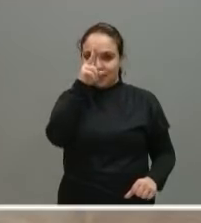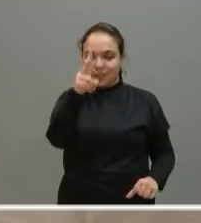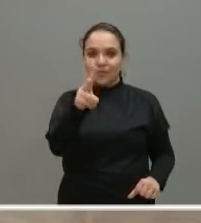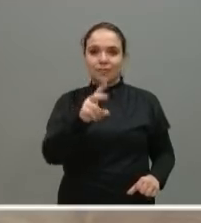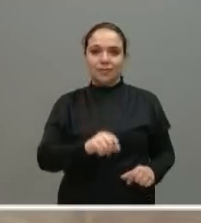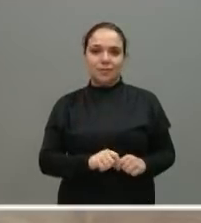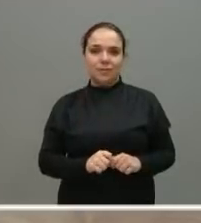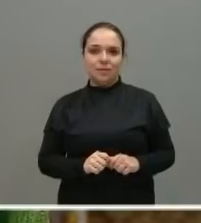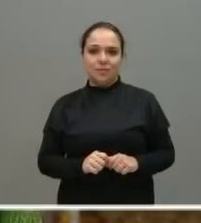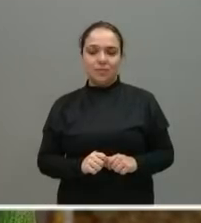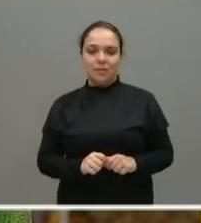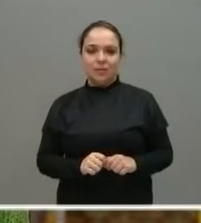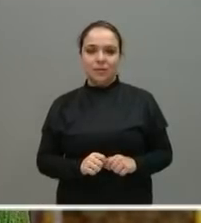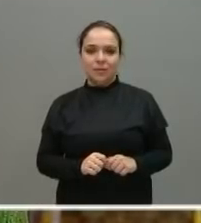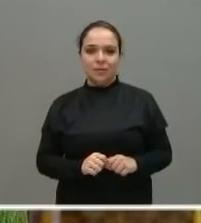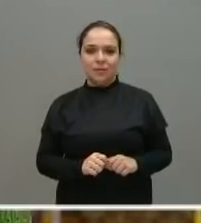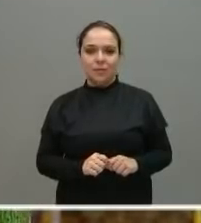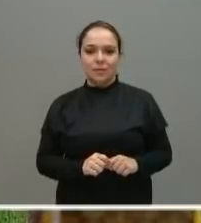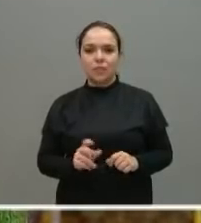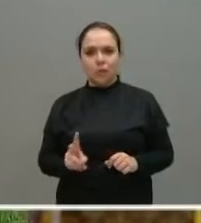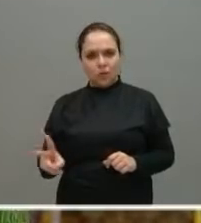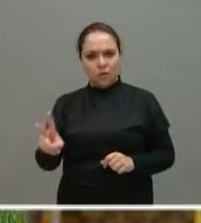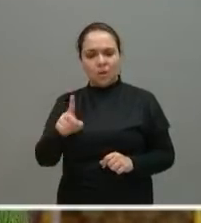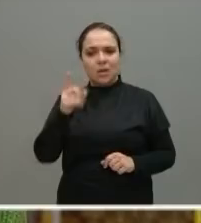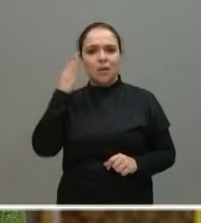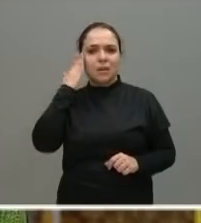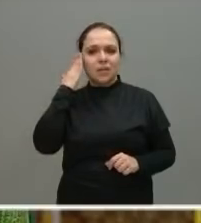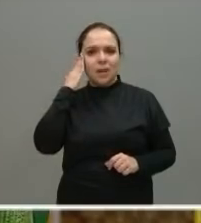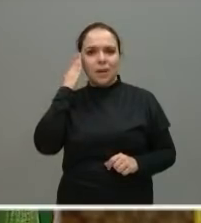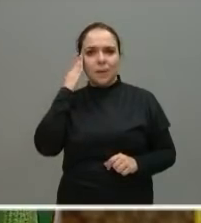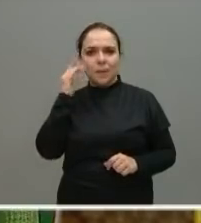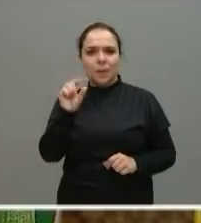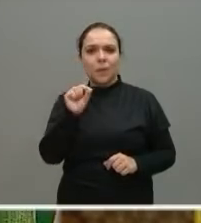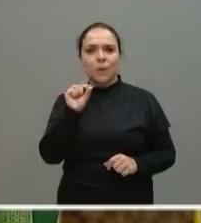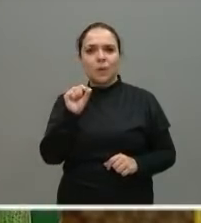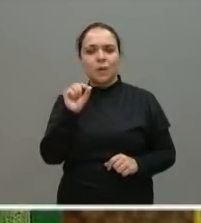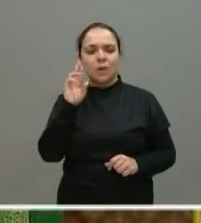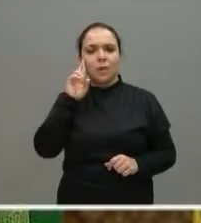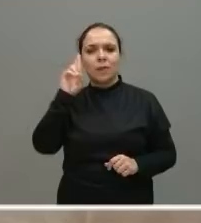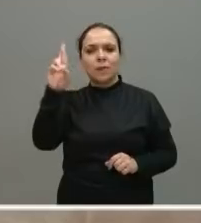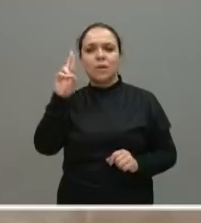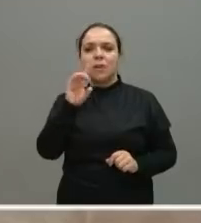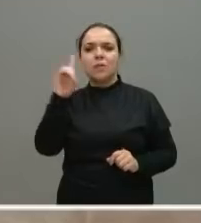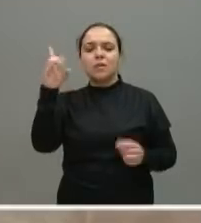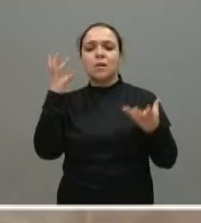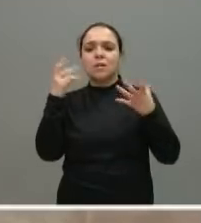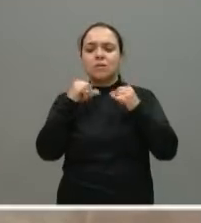Antes de continuar, nós sabemos qual é a mensagem do Senhor.